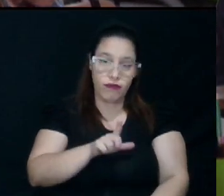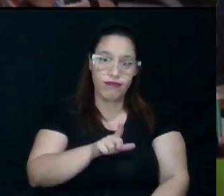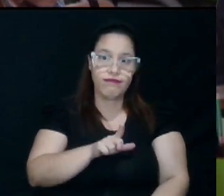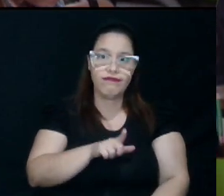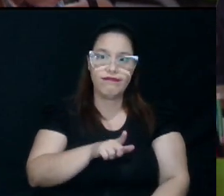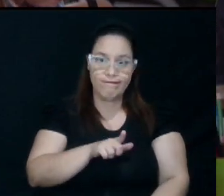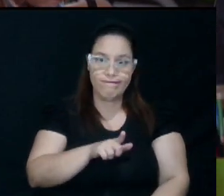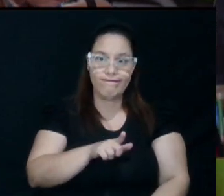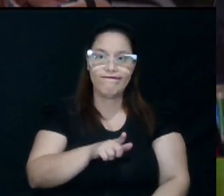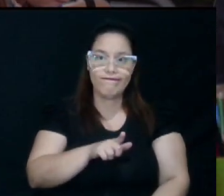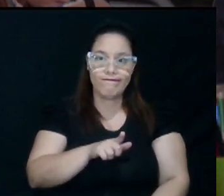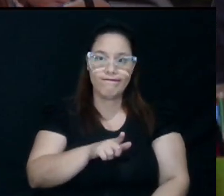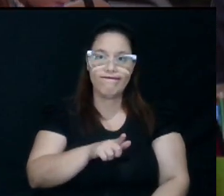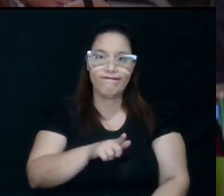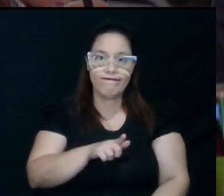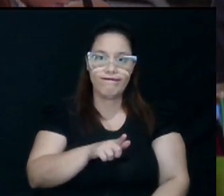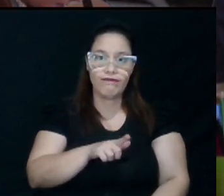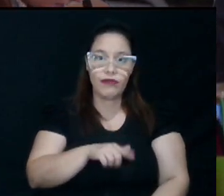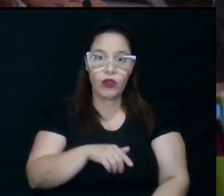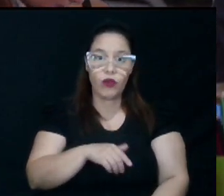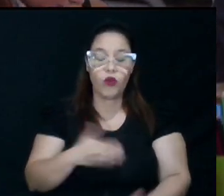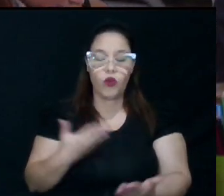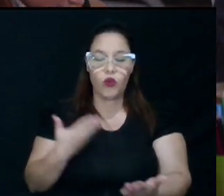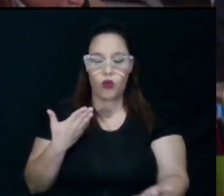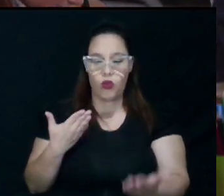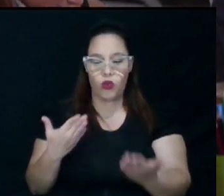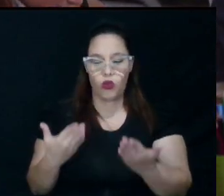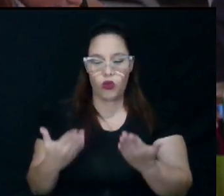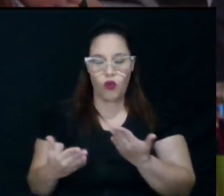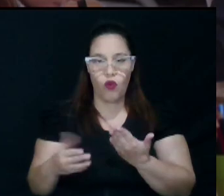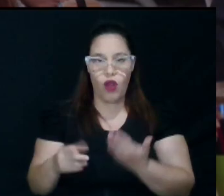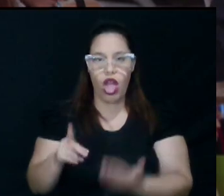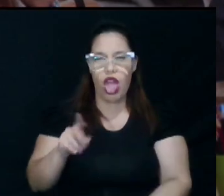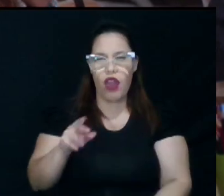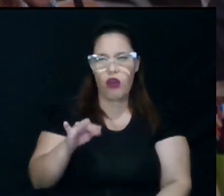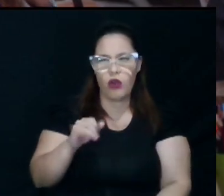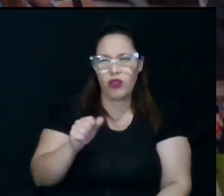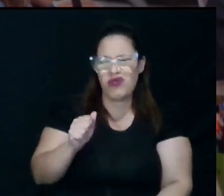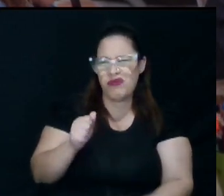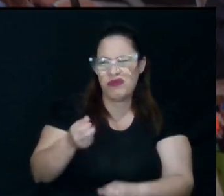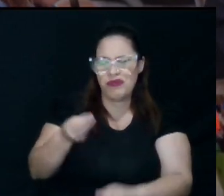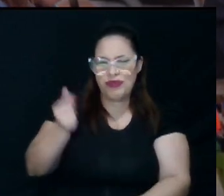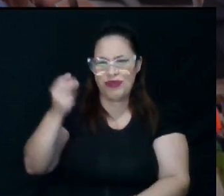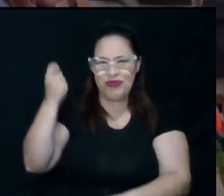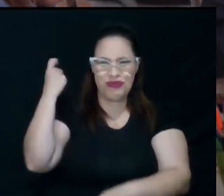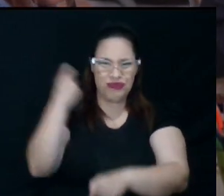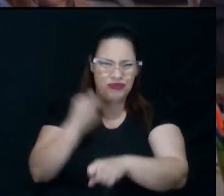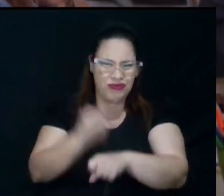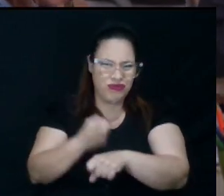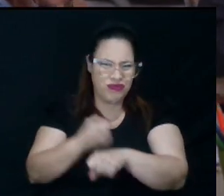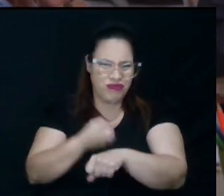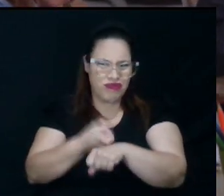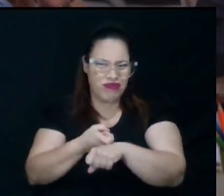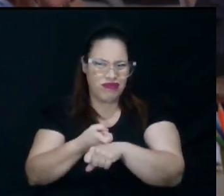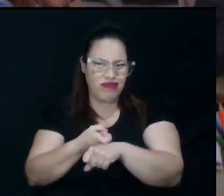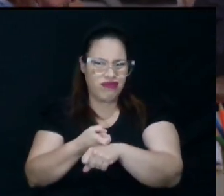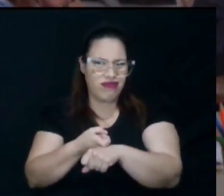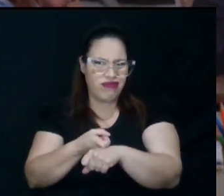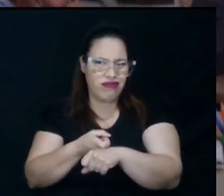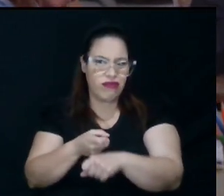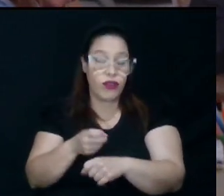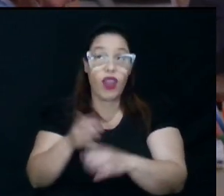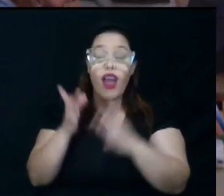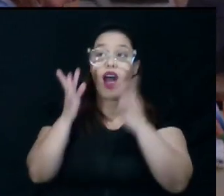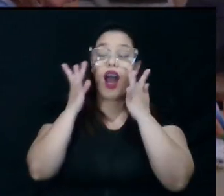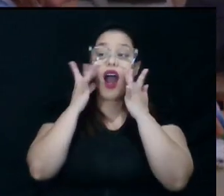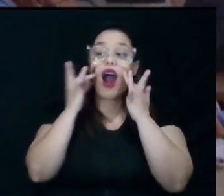Então, trocar somente aquela lousa dura das antigas para um uso de algum recurso visual, um filme,